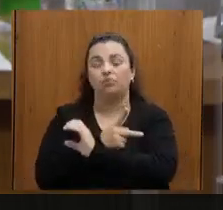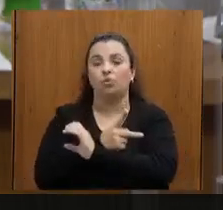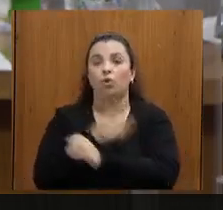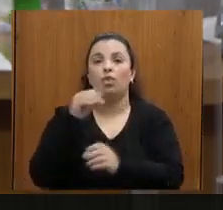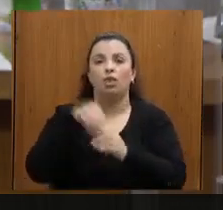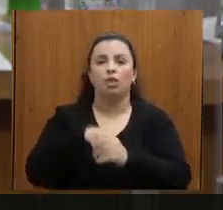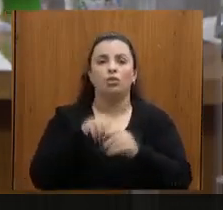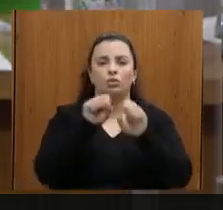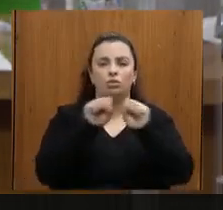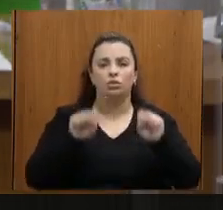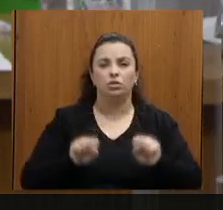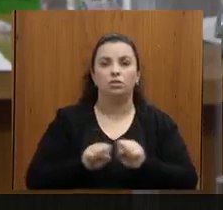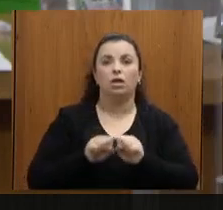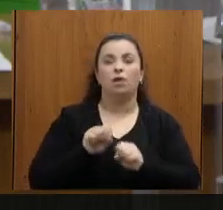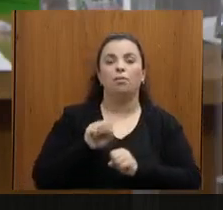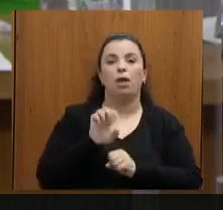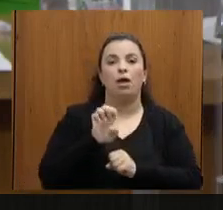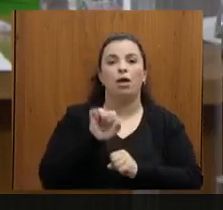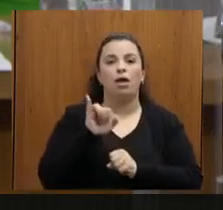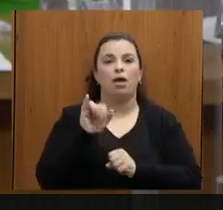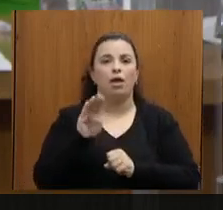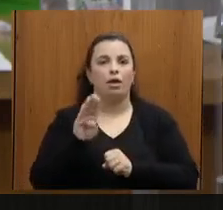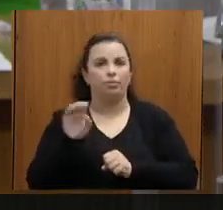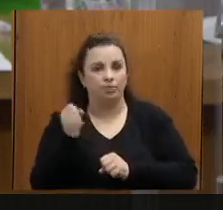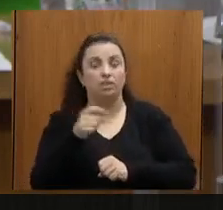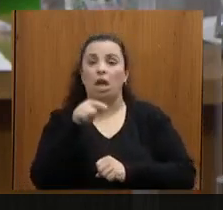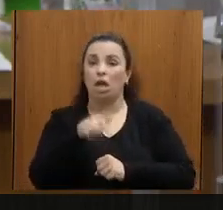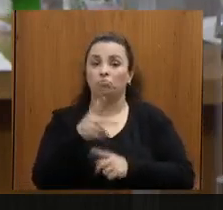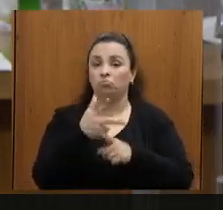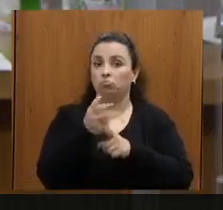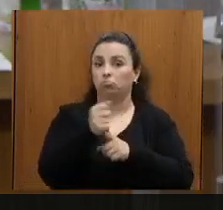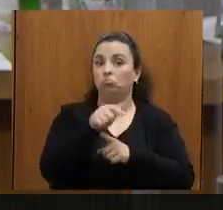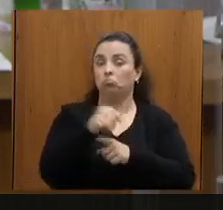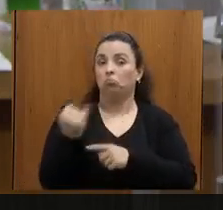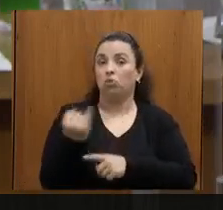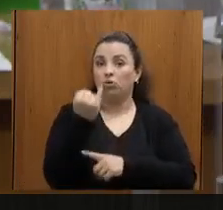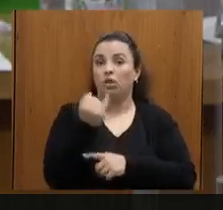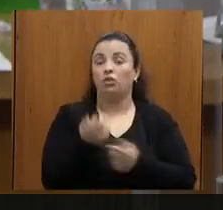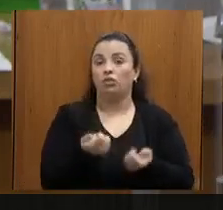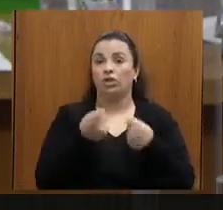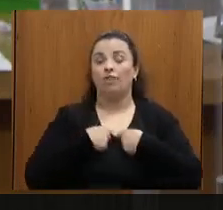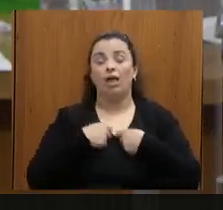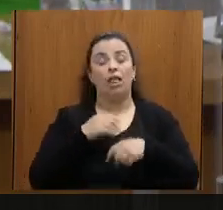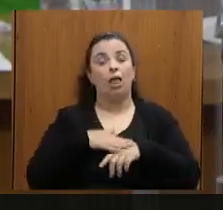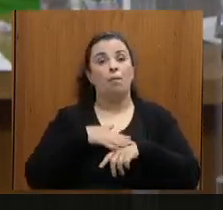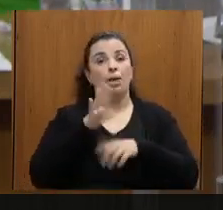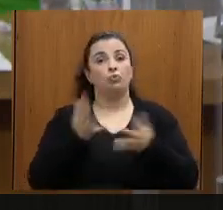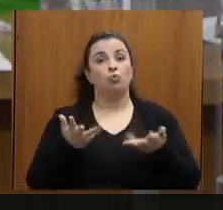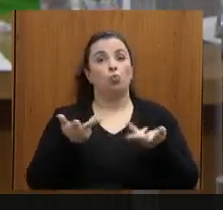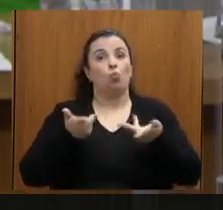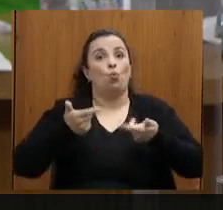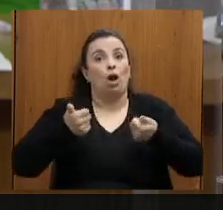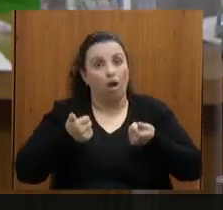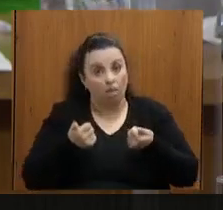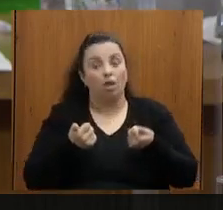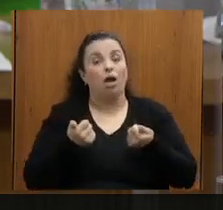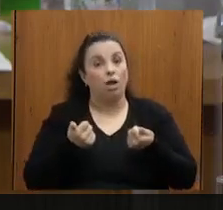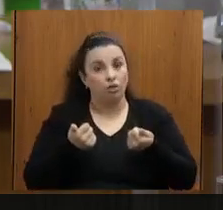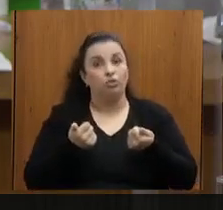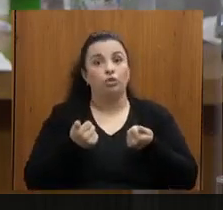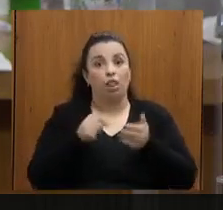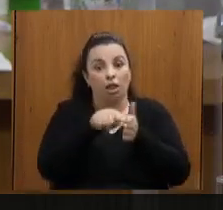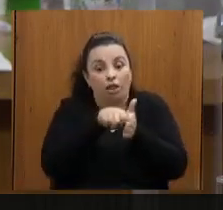sistema EIBES. isso é uma conquista muito importante para nós, porque realmente vai trazer, além de mais qualidade na